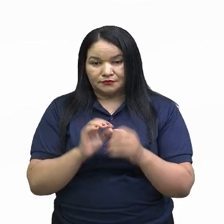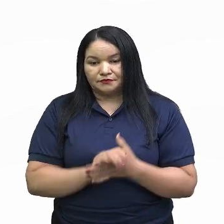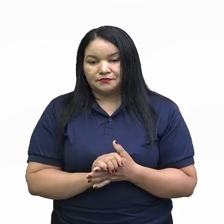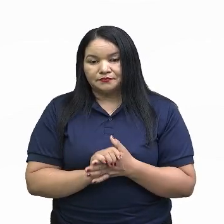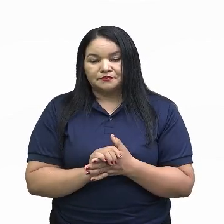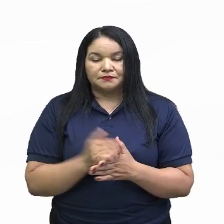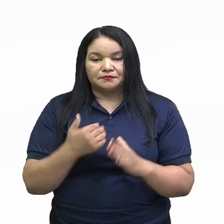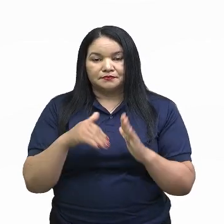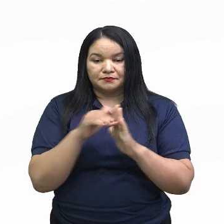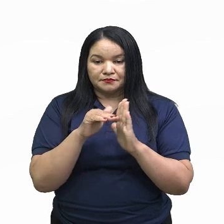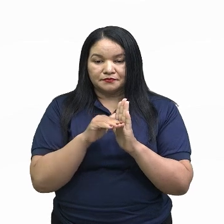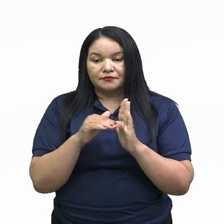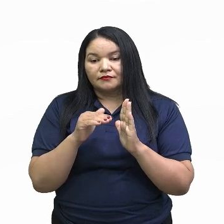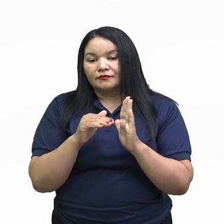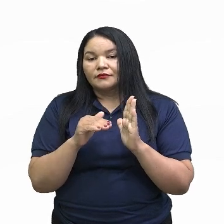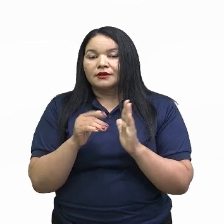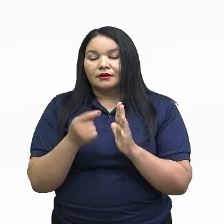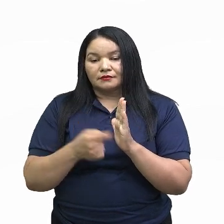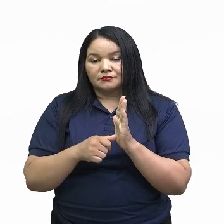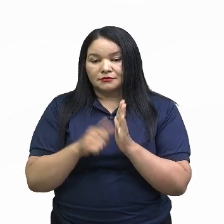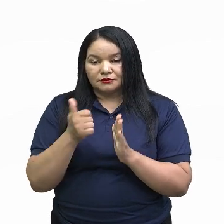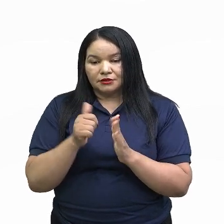primeira classificação.